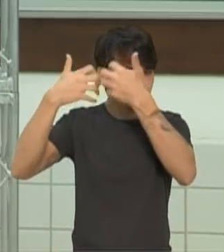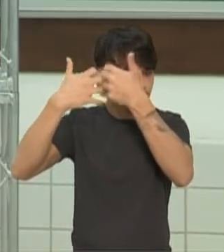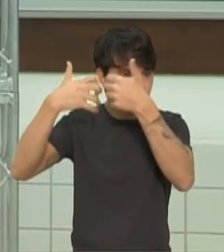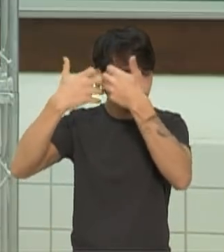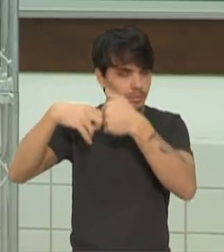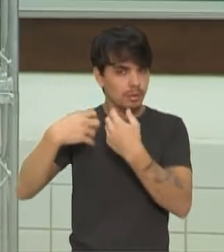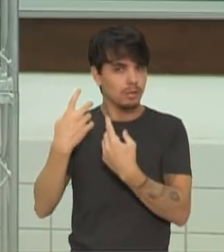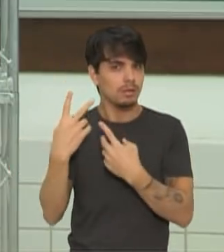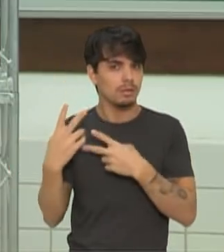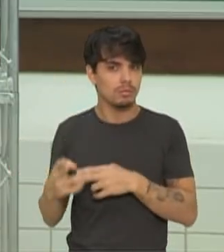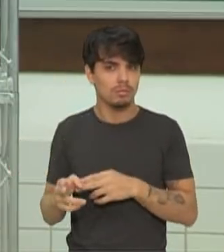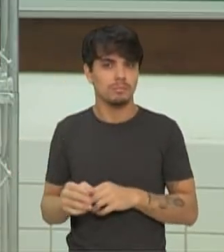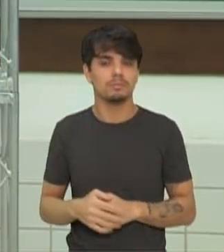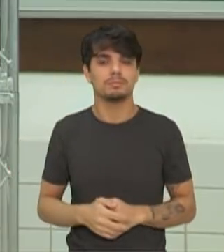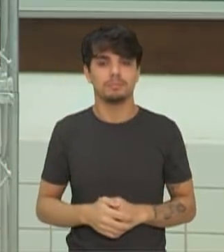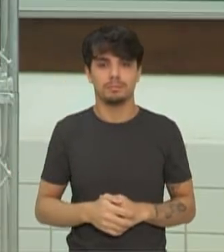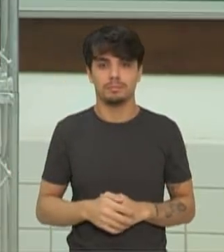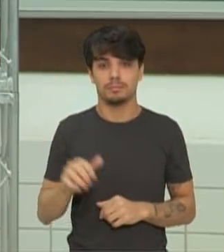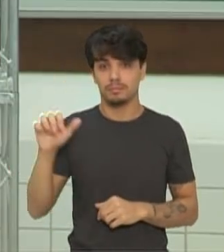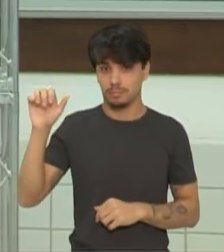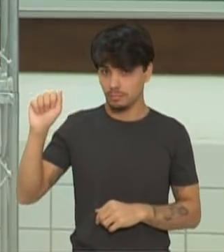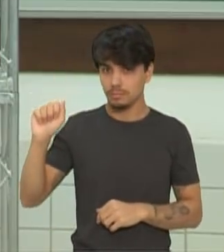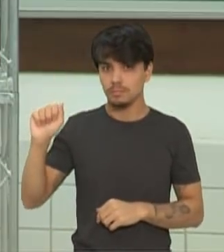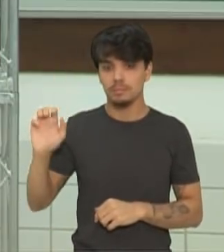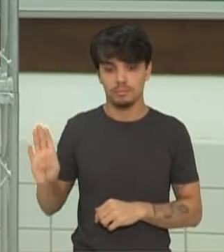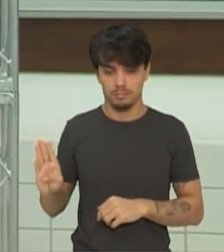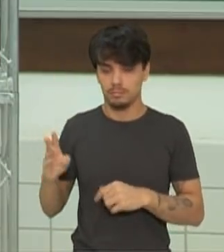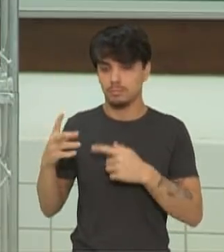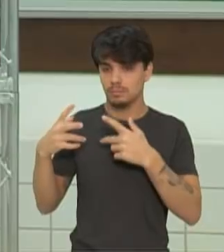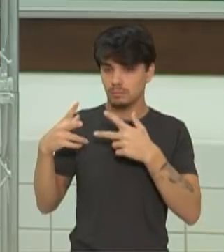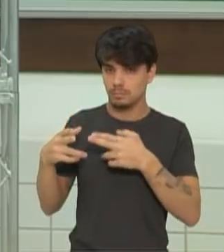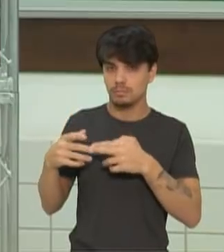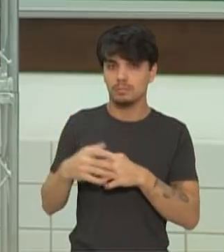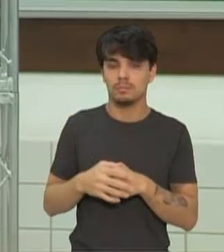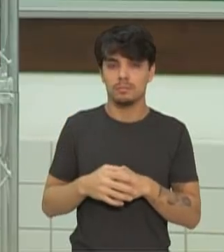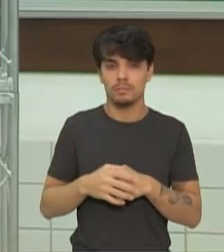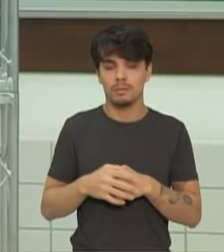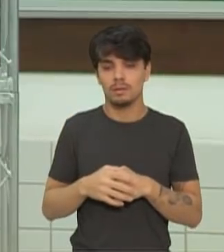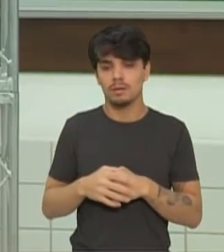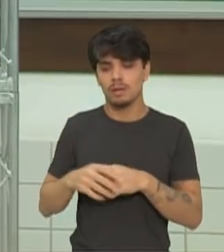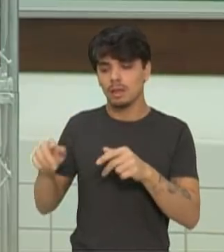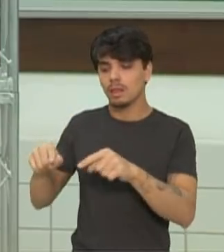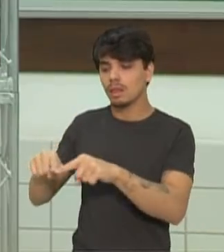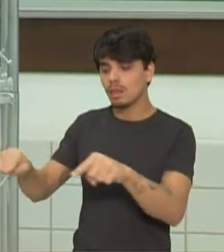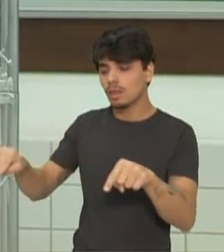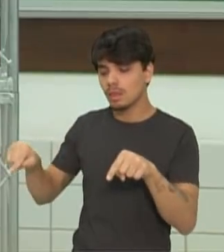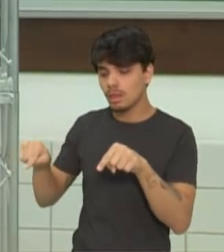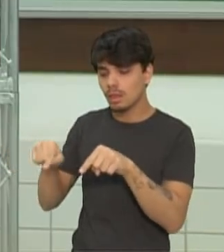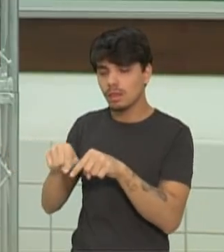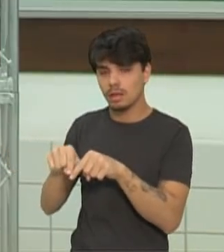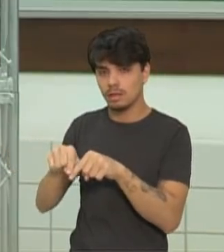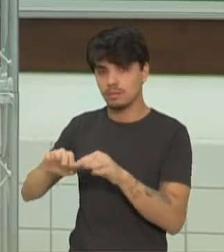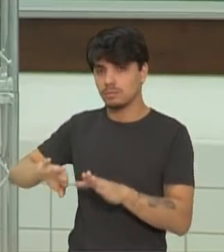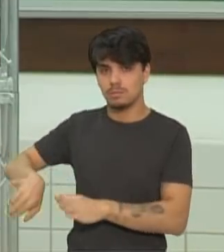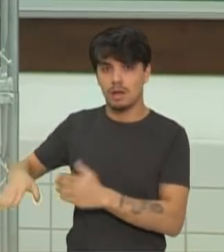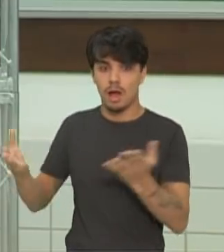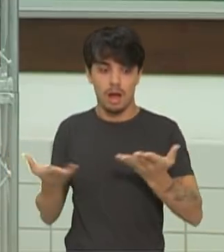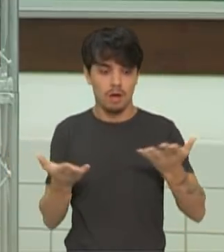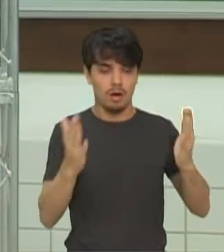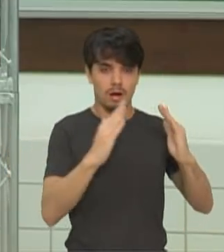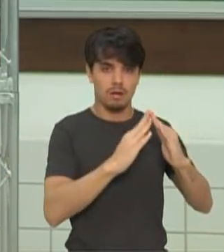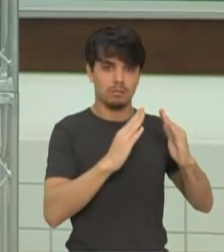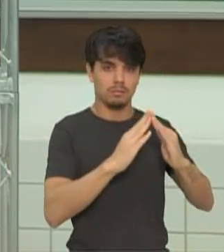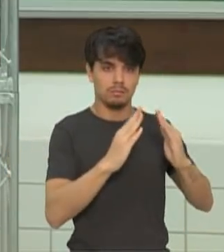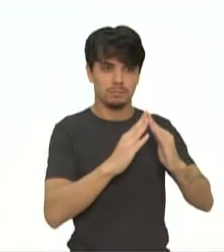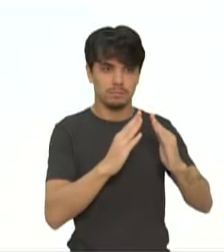como foi feito na letra A. Em vez de terreno, vocês vão pegar as dimensões da casa. Então, a letra B. Determine